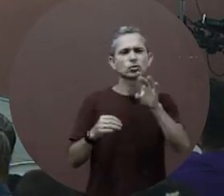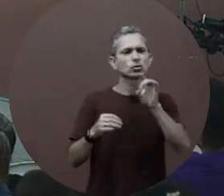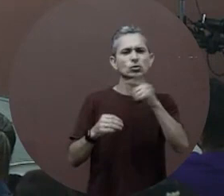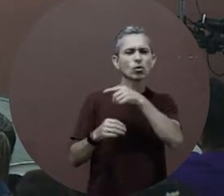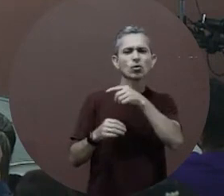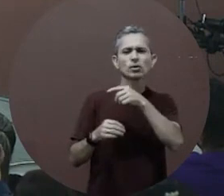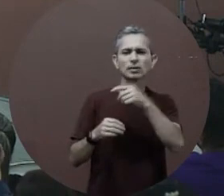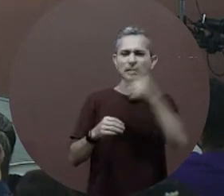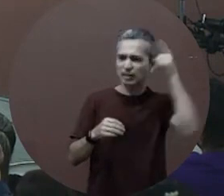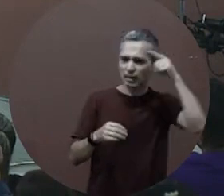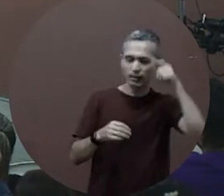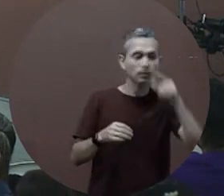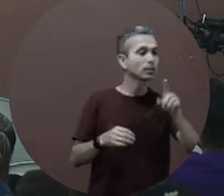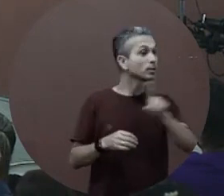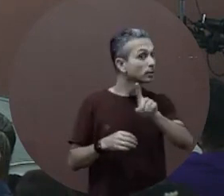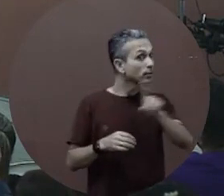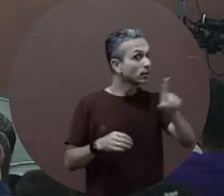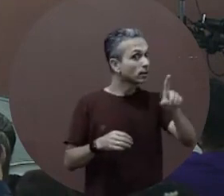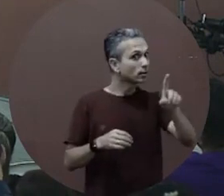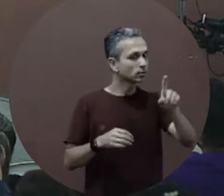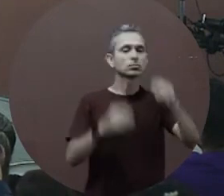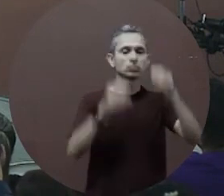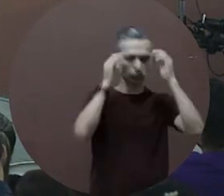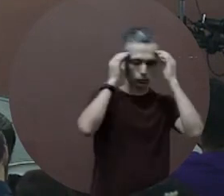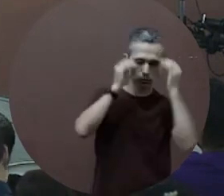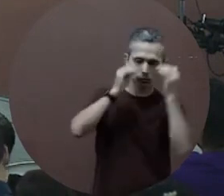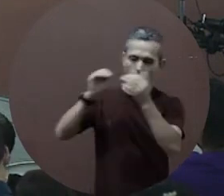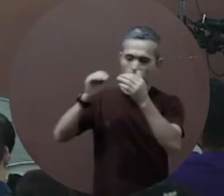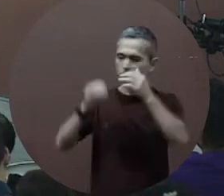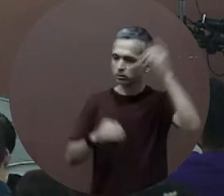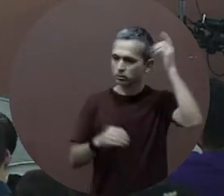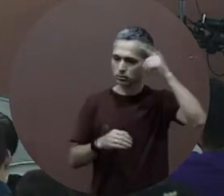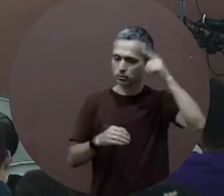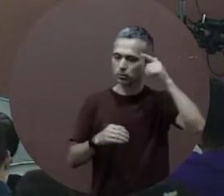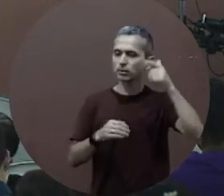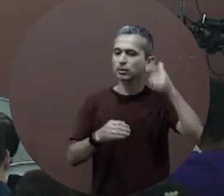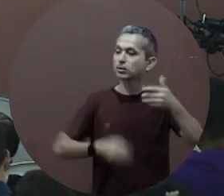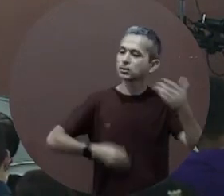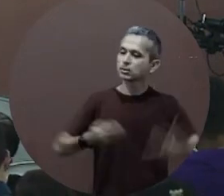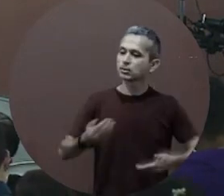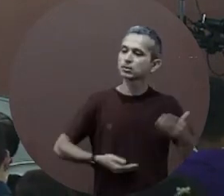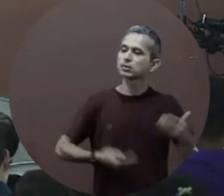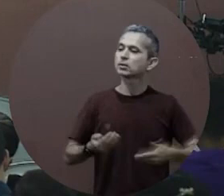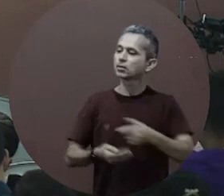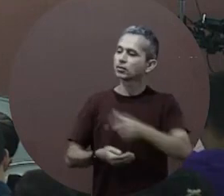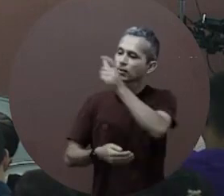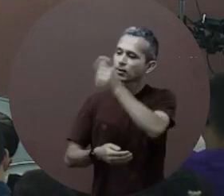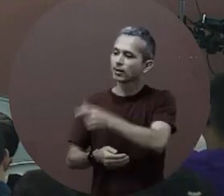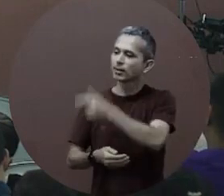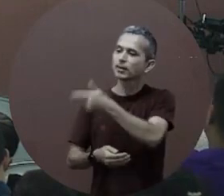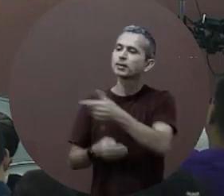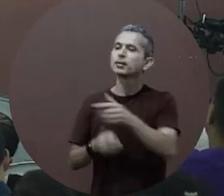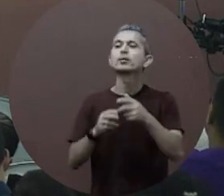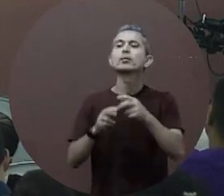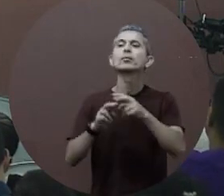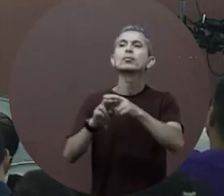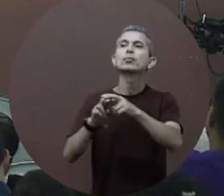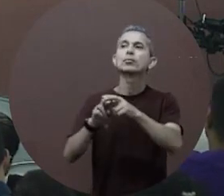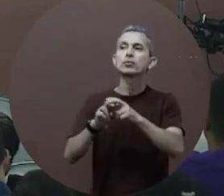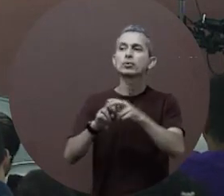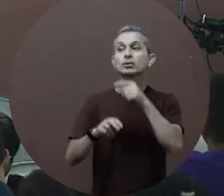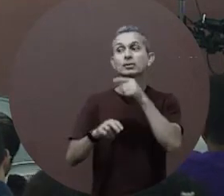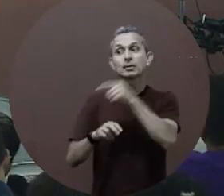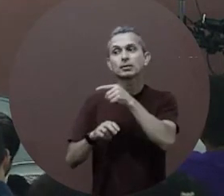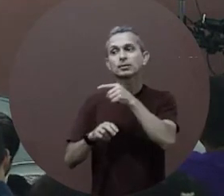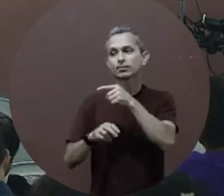Não. Olha o que ele está dizendo: obedeçam aos seus líderes e sejam submissos a eles, pois zelam pela alma de vocês. Por que você